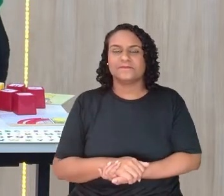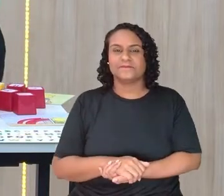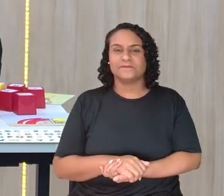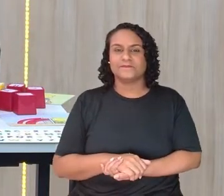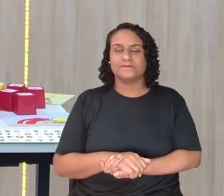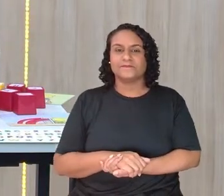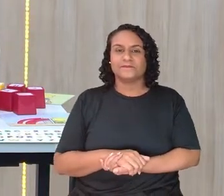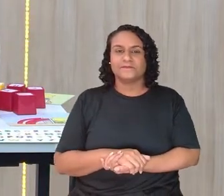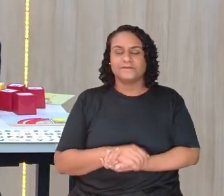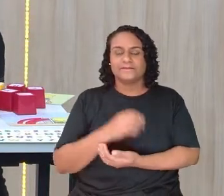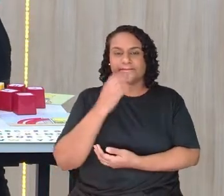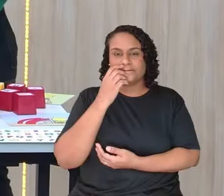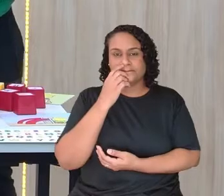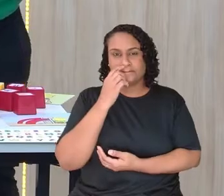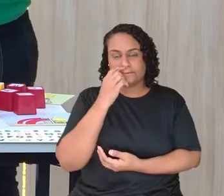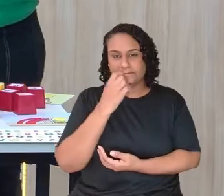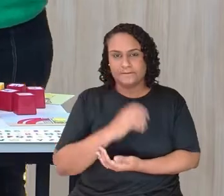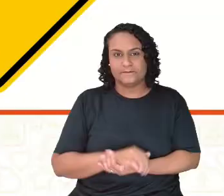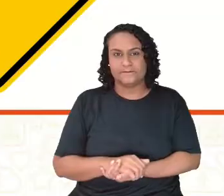Então,